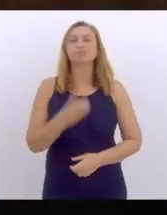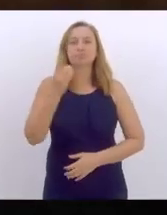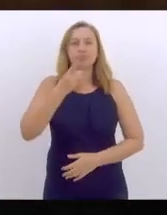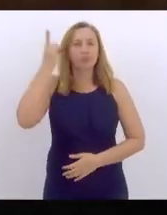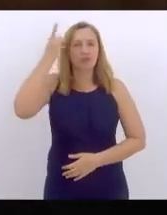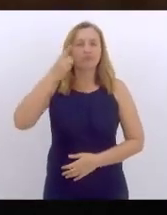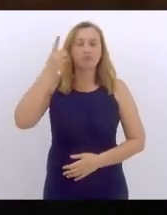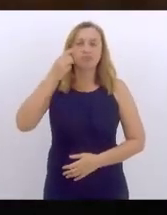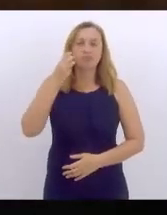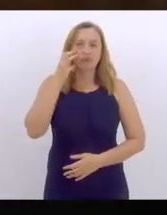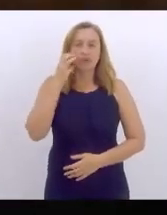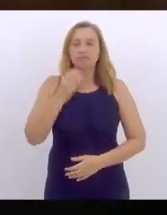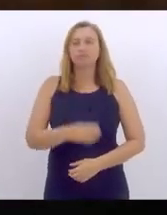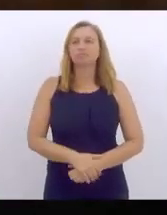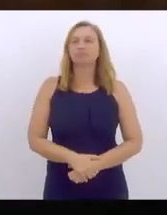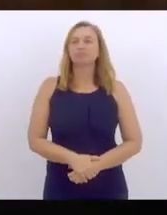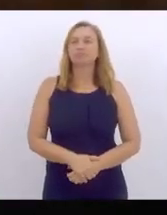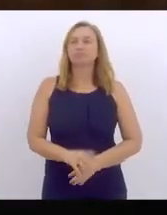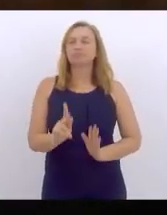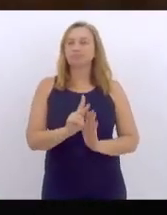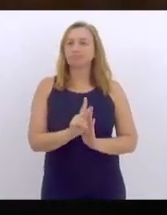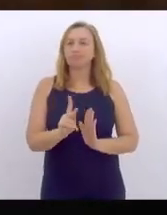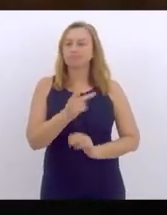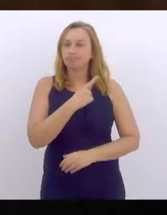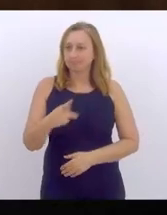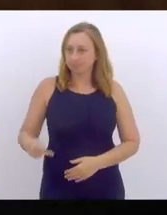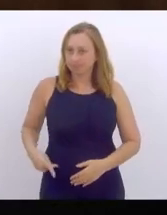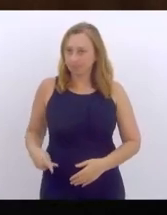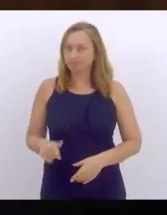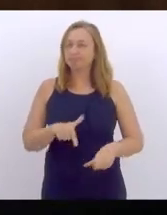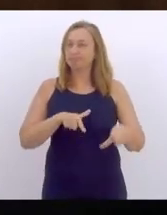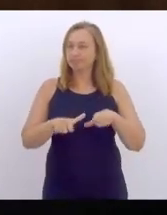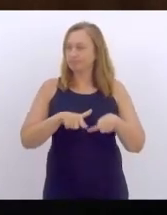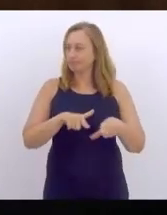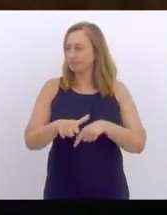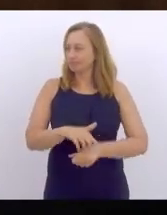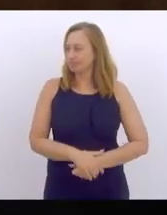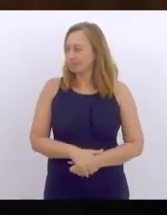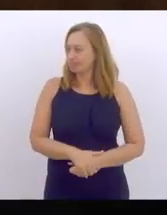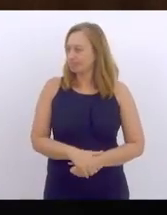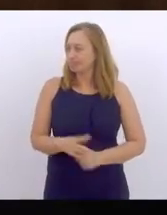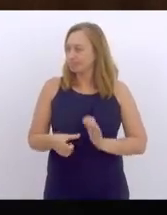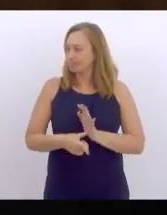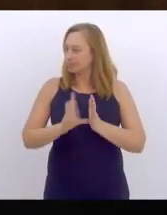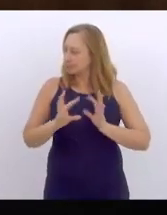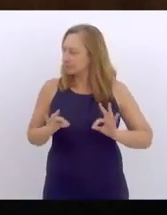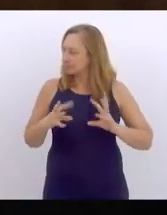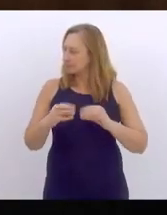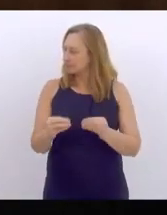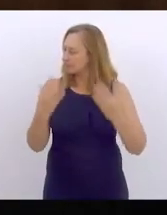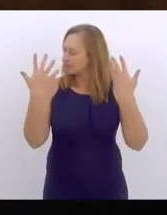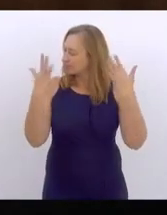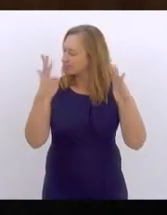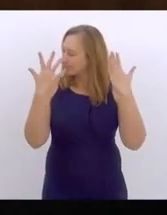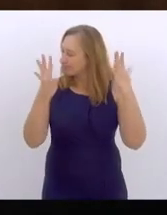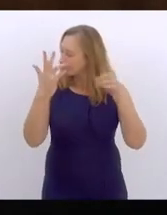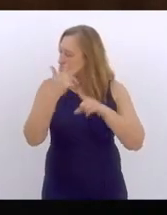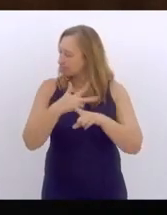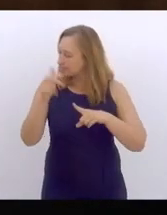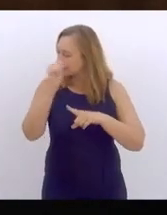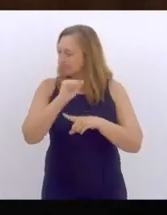Deputado Valdeque Carneiro, presidente em exercício, queria antes de mais nada lhe saudar pela vitória